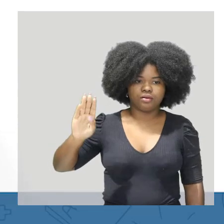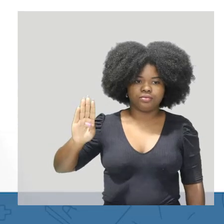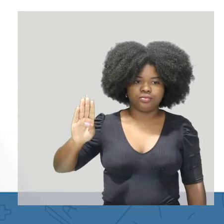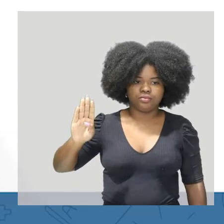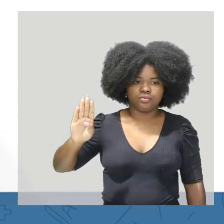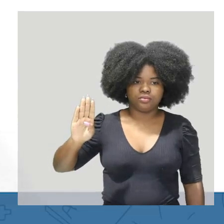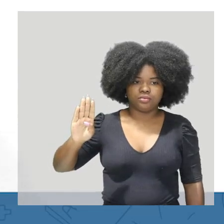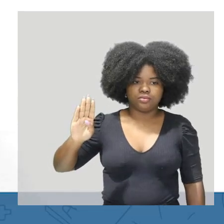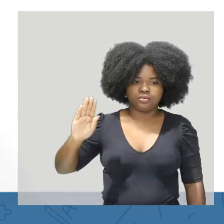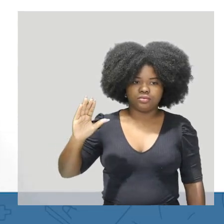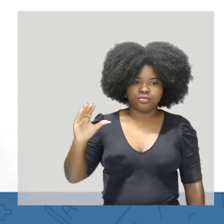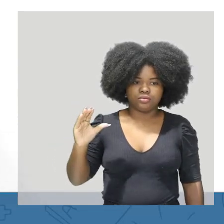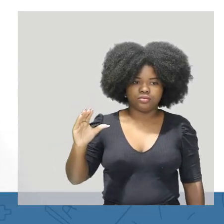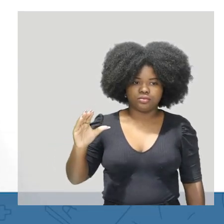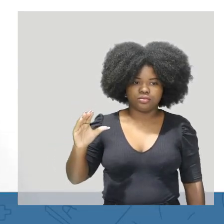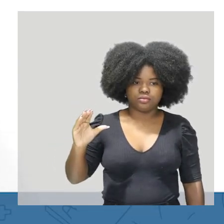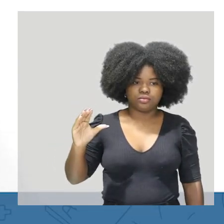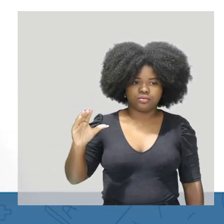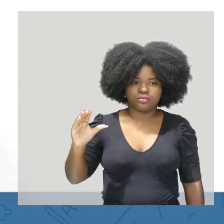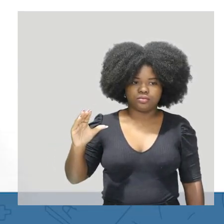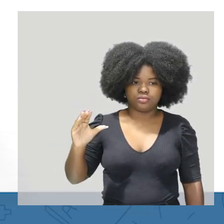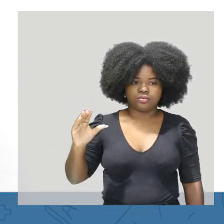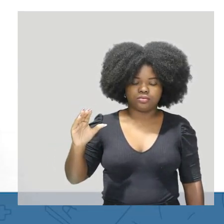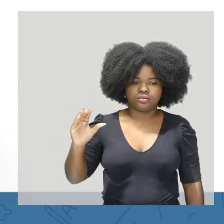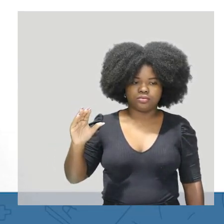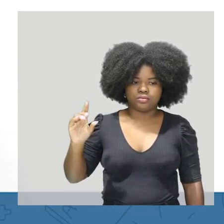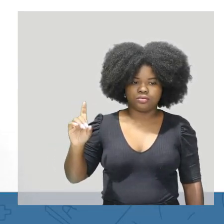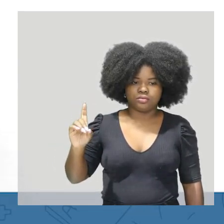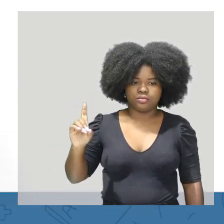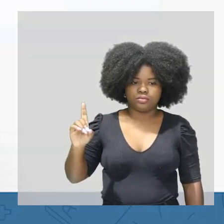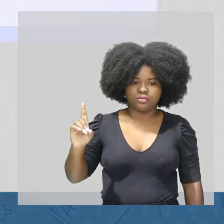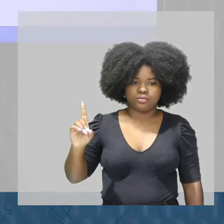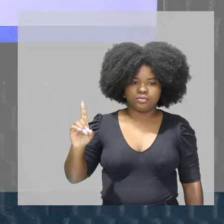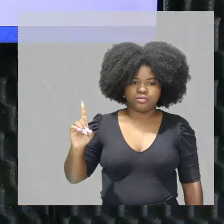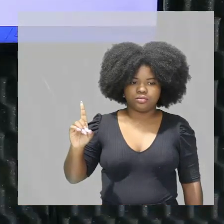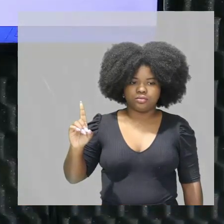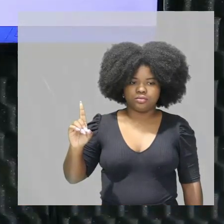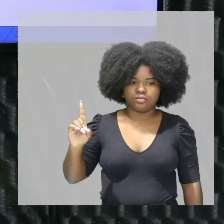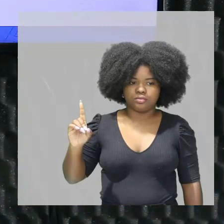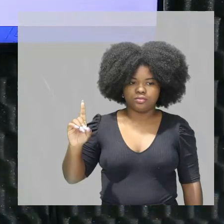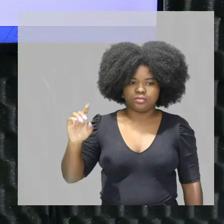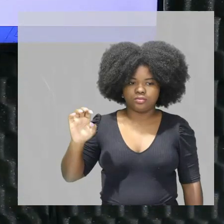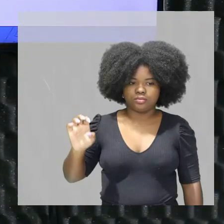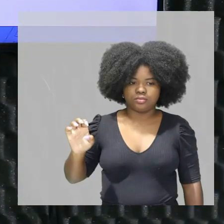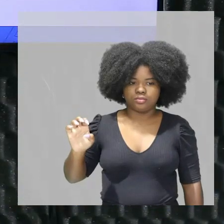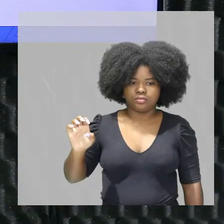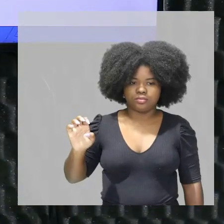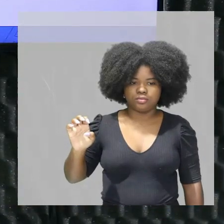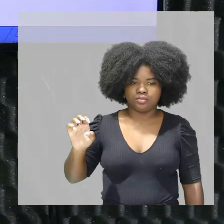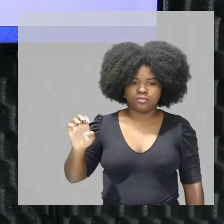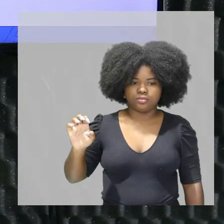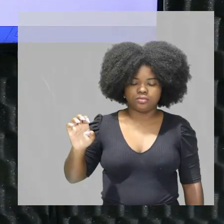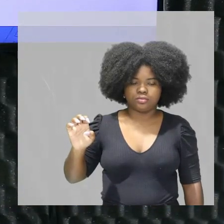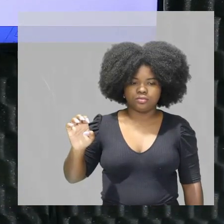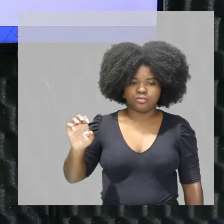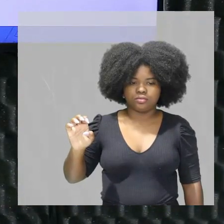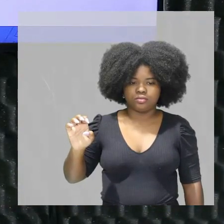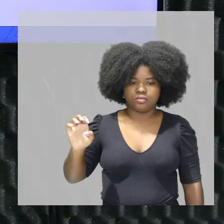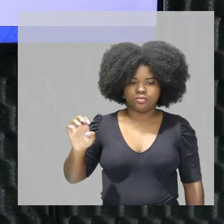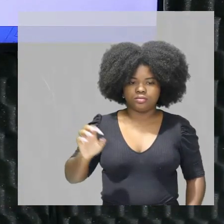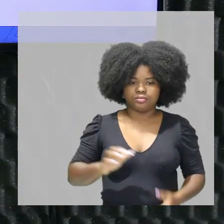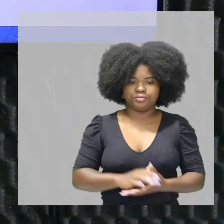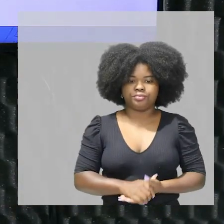um dois e três são deduções um e dois são indução 3 4 e 5 São deduções e apenas